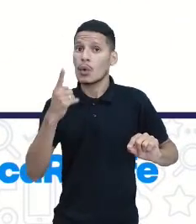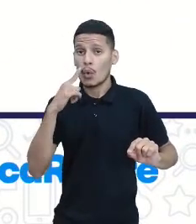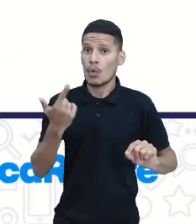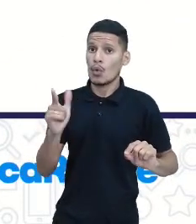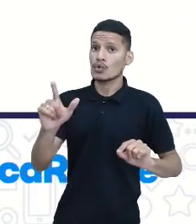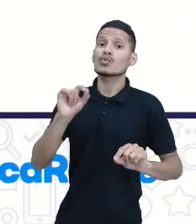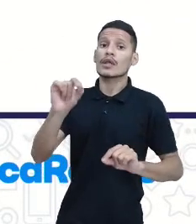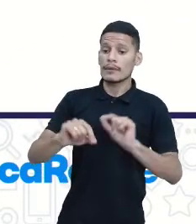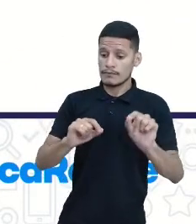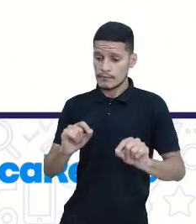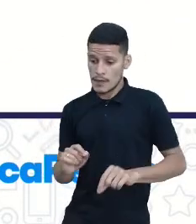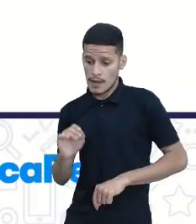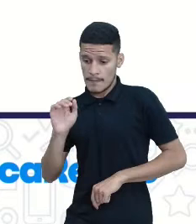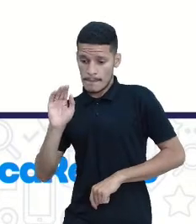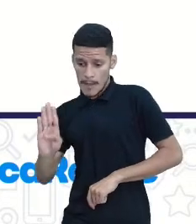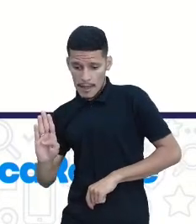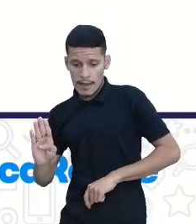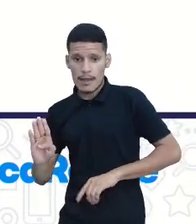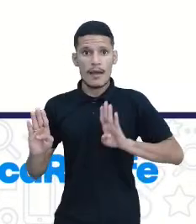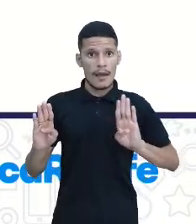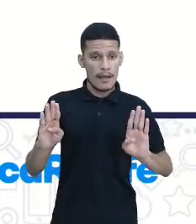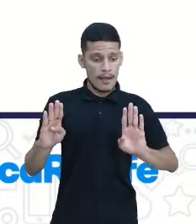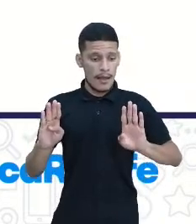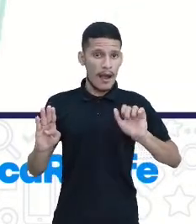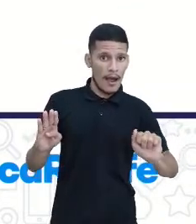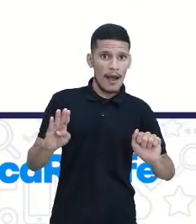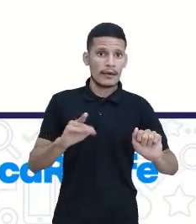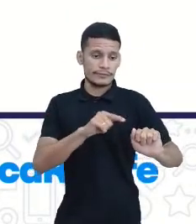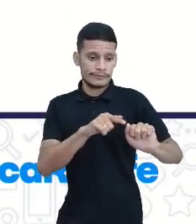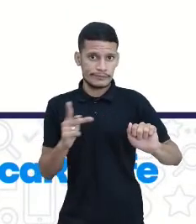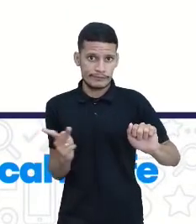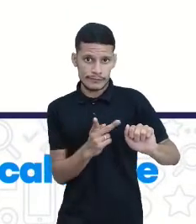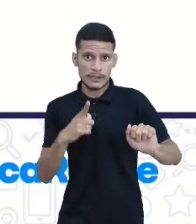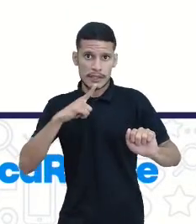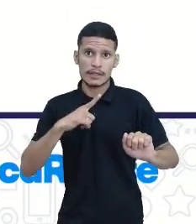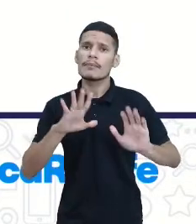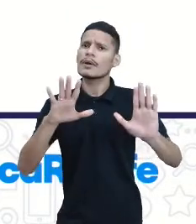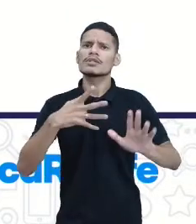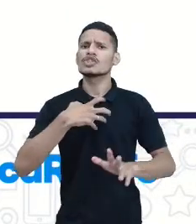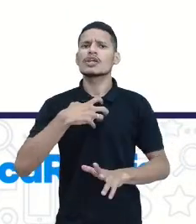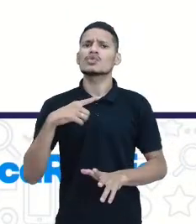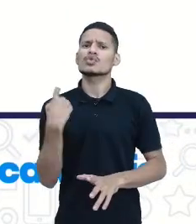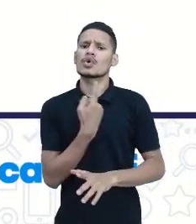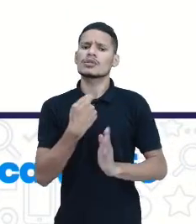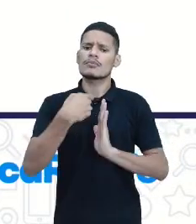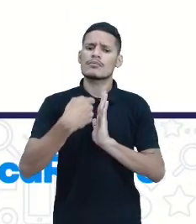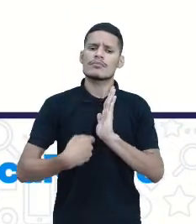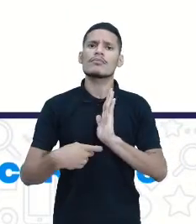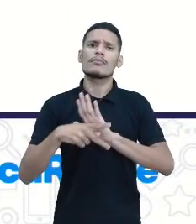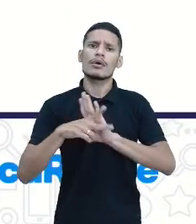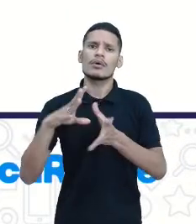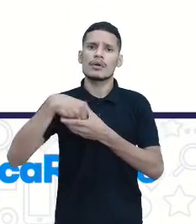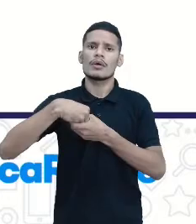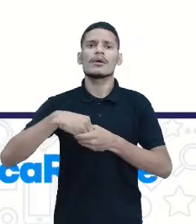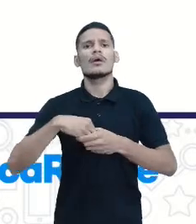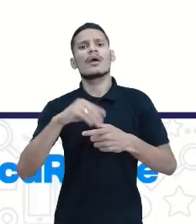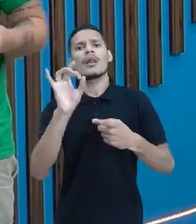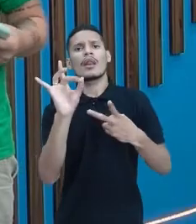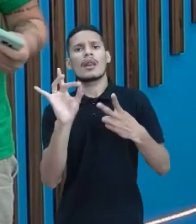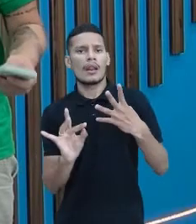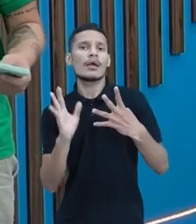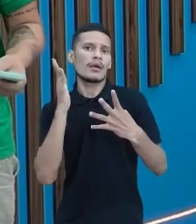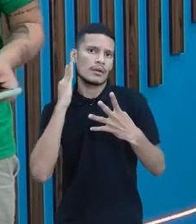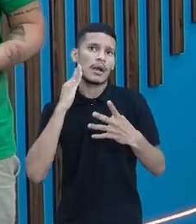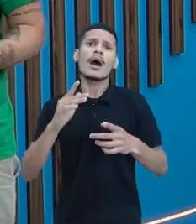do cateto B sobre a hipotenusa A, tá certo? Então, essa é a maneira da gente escrever esses elementos aí. No caso